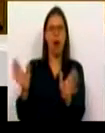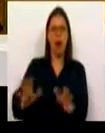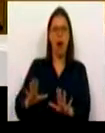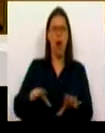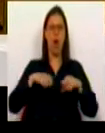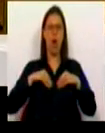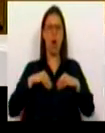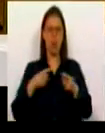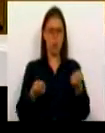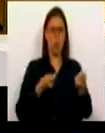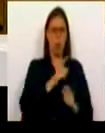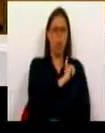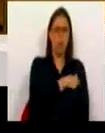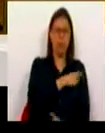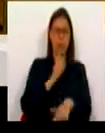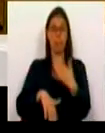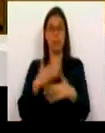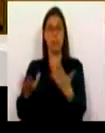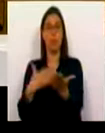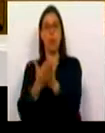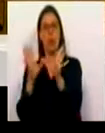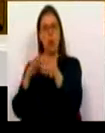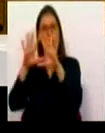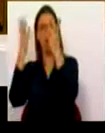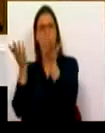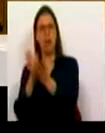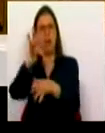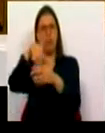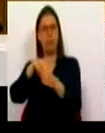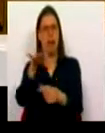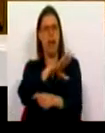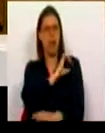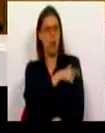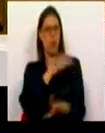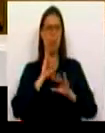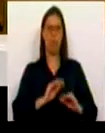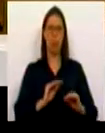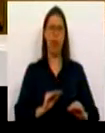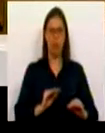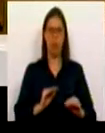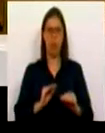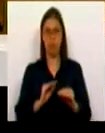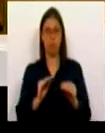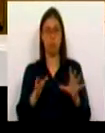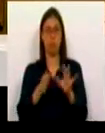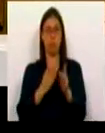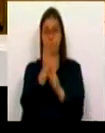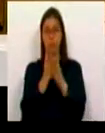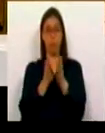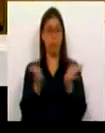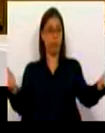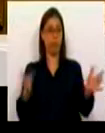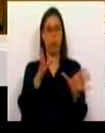assumindo competências de gestão. Depois, propõe que o Conselho Geral invada o domínio das competências pedagógicas, entrando em antagonismos com o